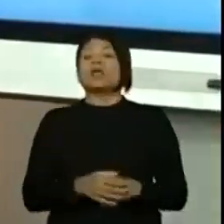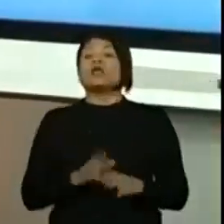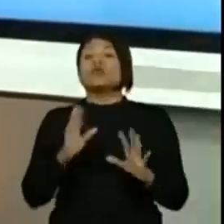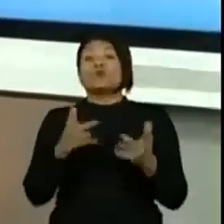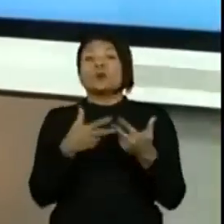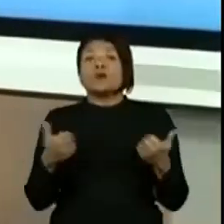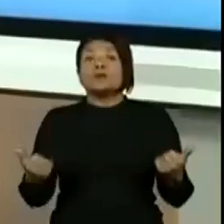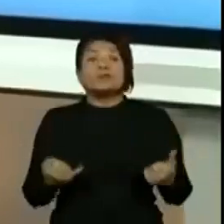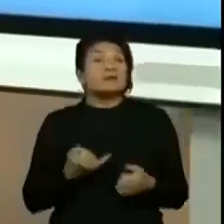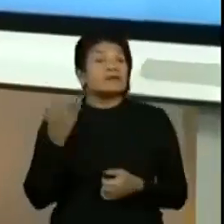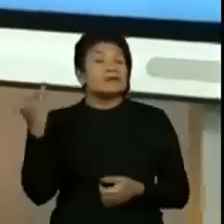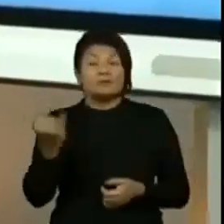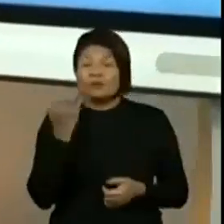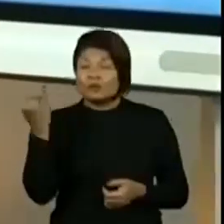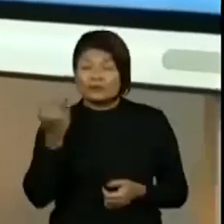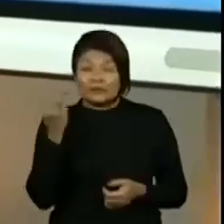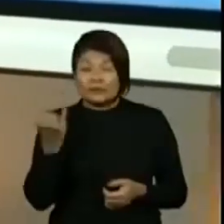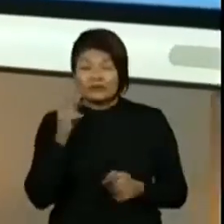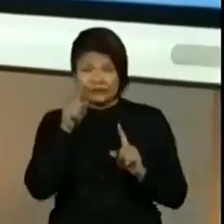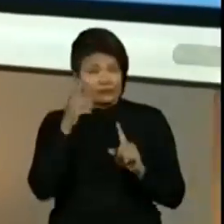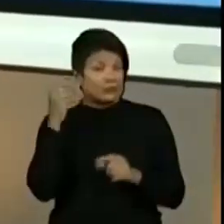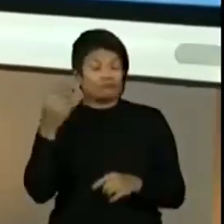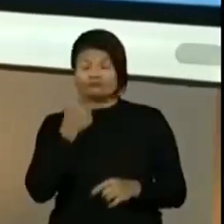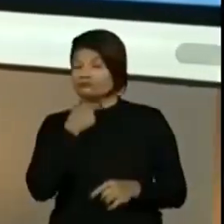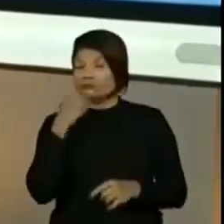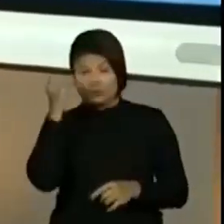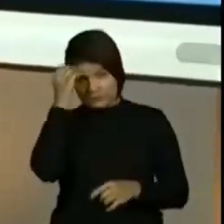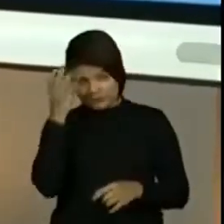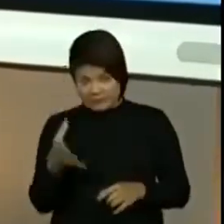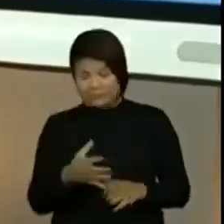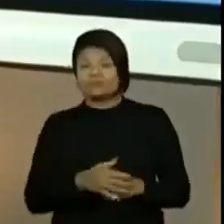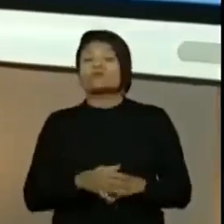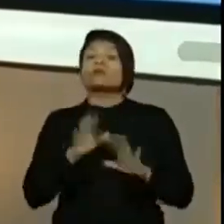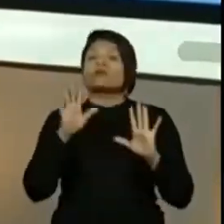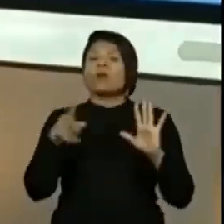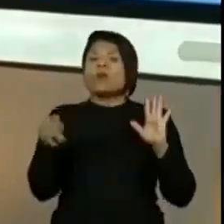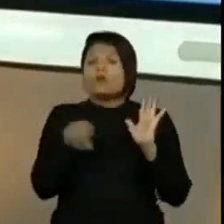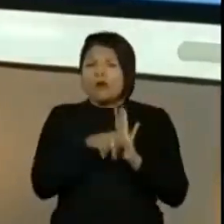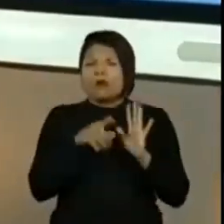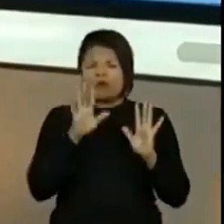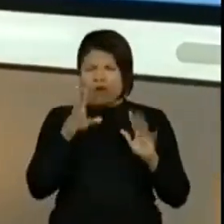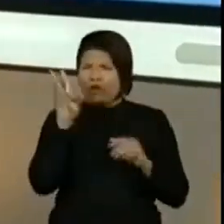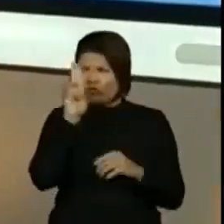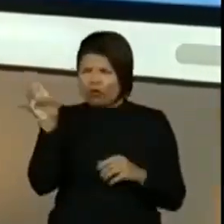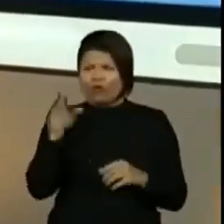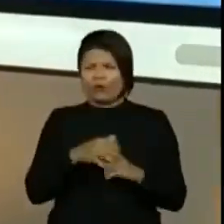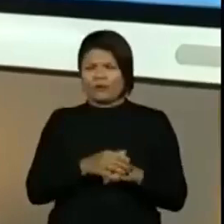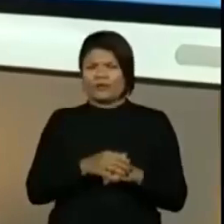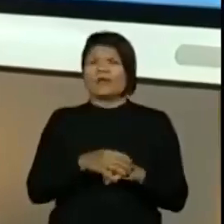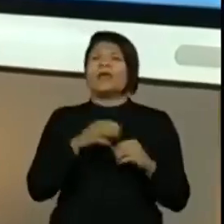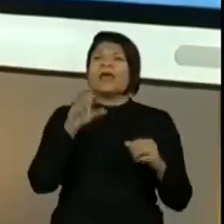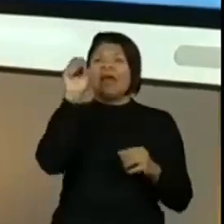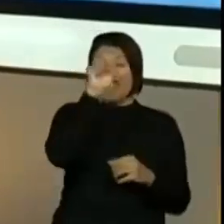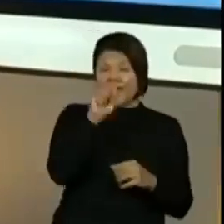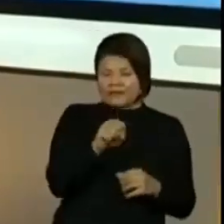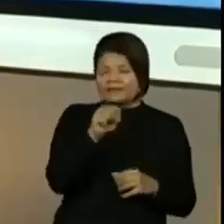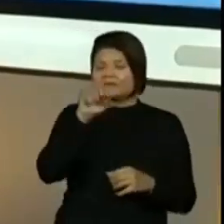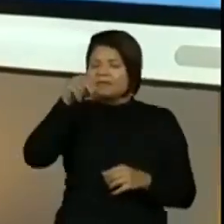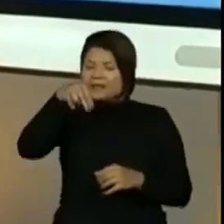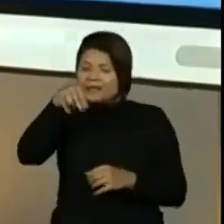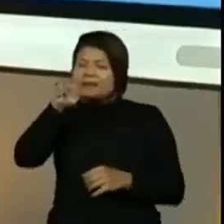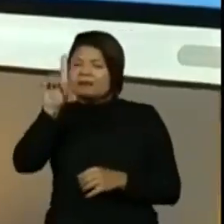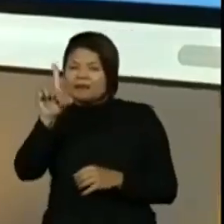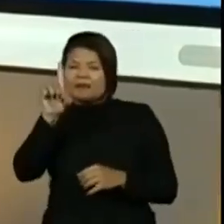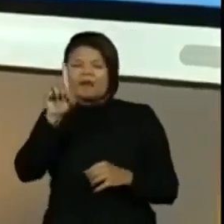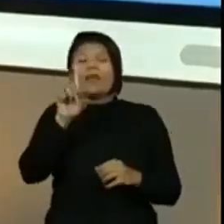coisa muito importante também de lembrar é que, olha só, o próprio nome, né? Quando a gente coloca lá SND, que é Sistema de